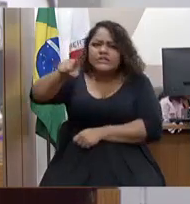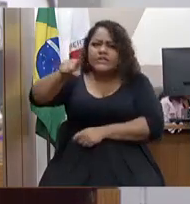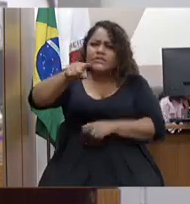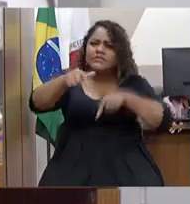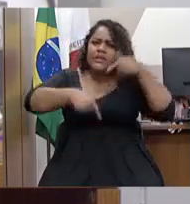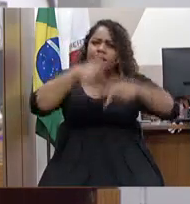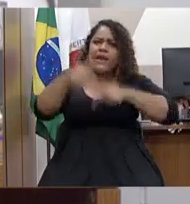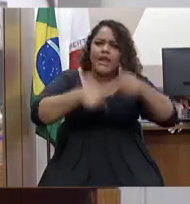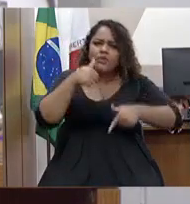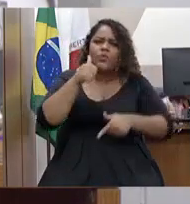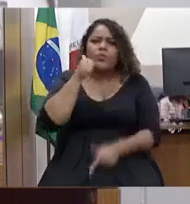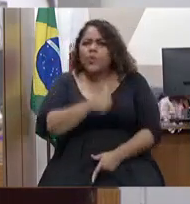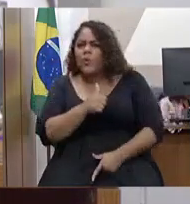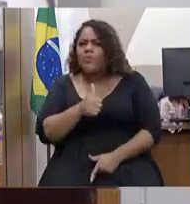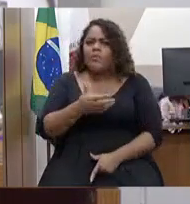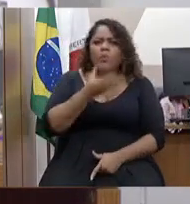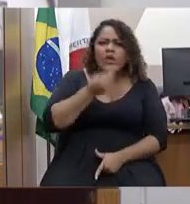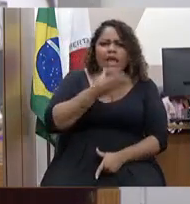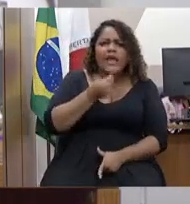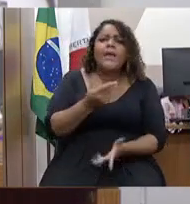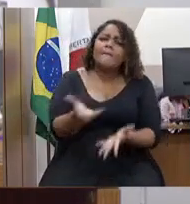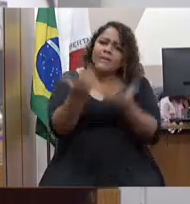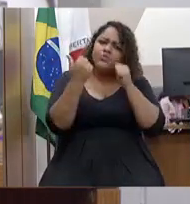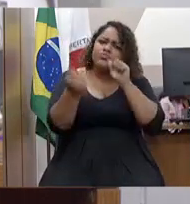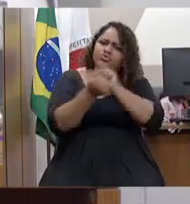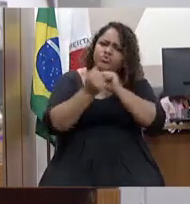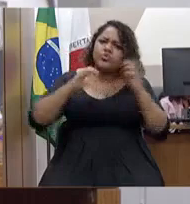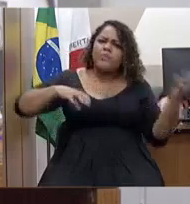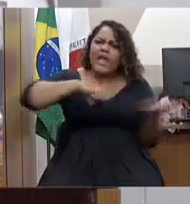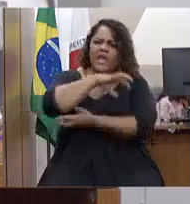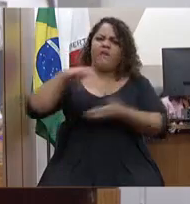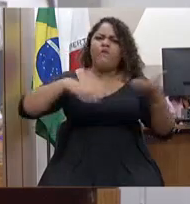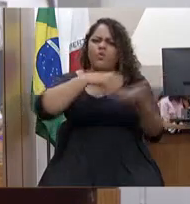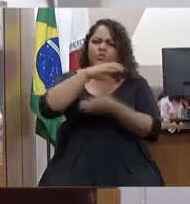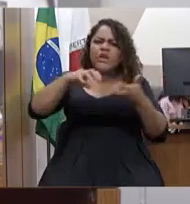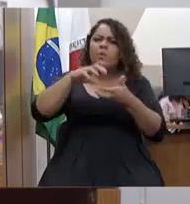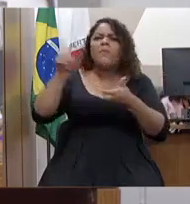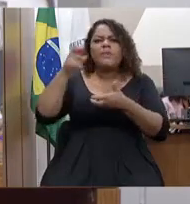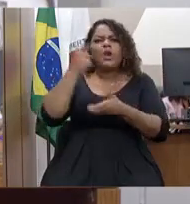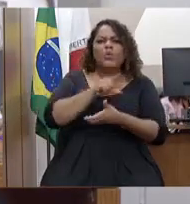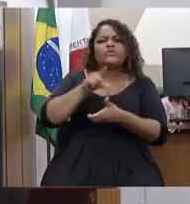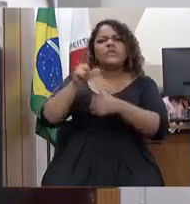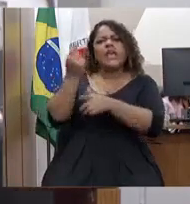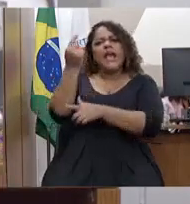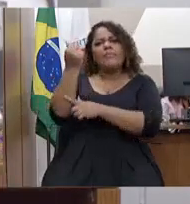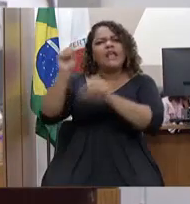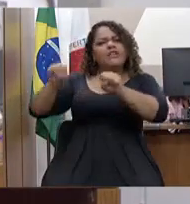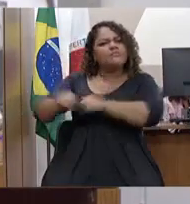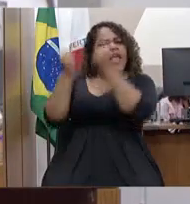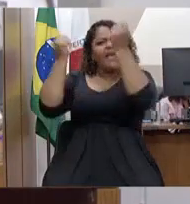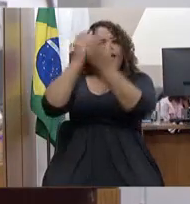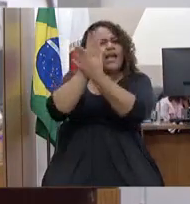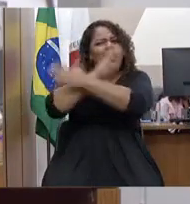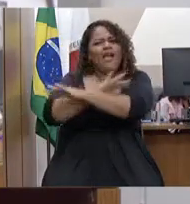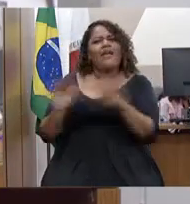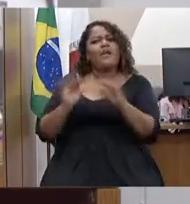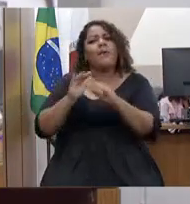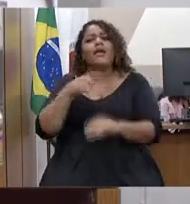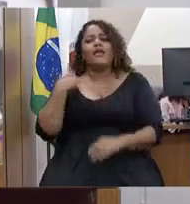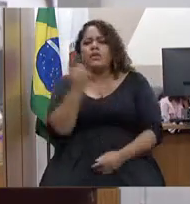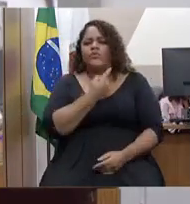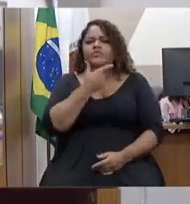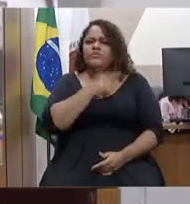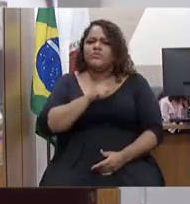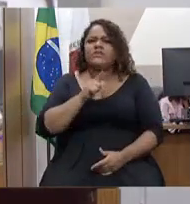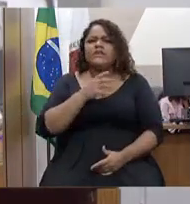a gente construiu uma revolução socialista no nosso país a gente destruir o capitalismo capitalismo para que a gente possa Salvar as nossas vidas e